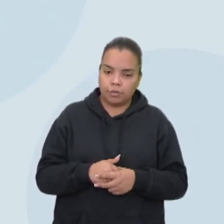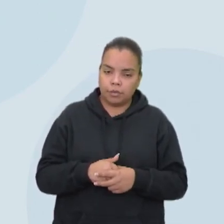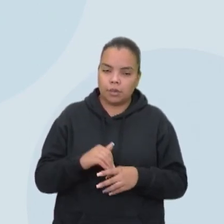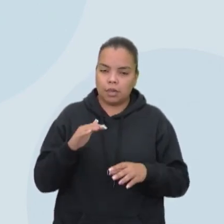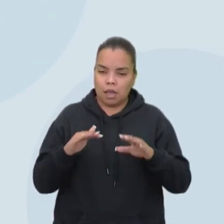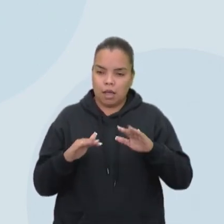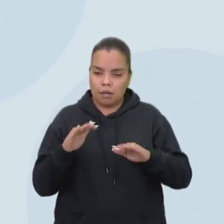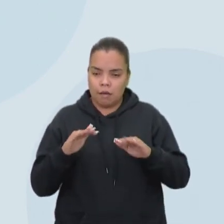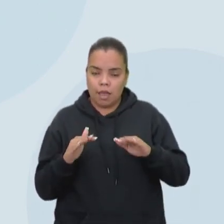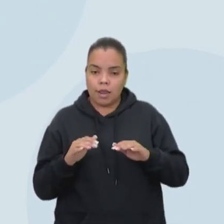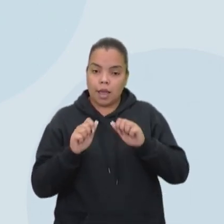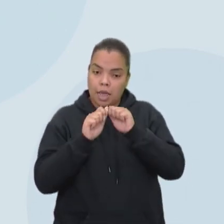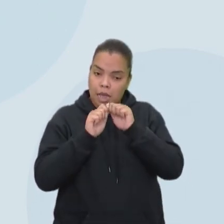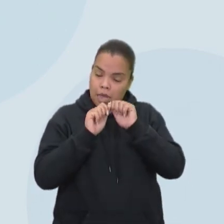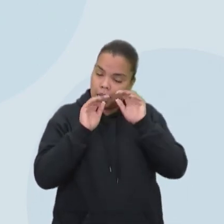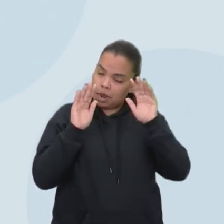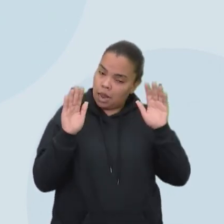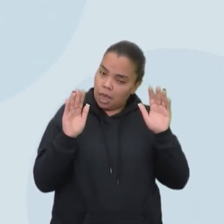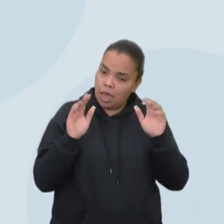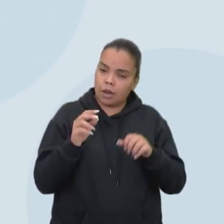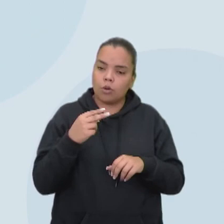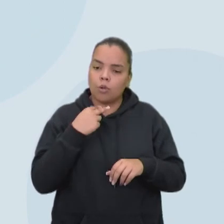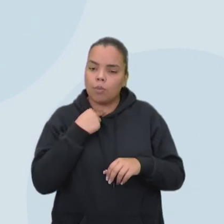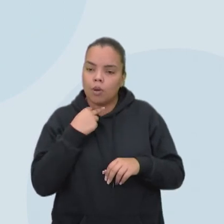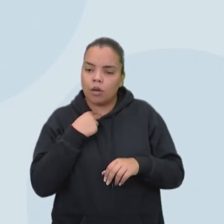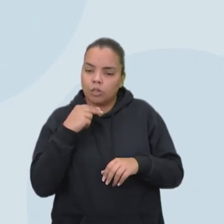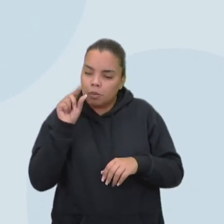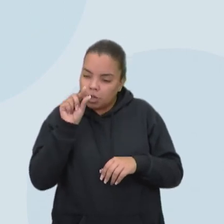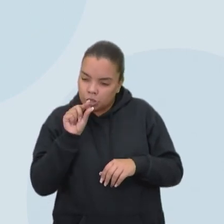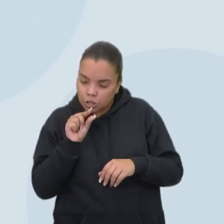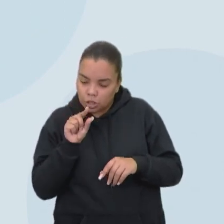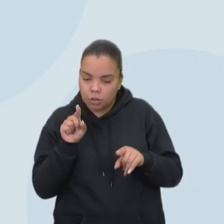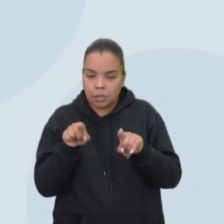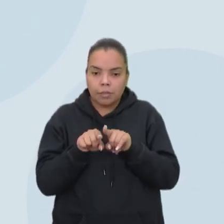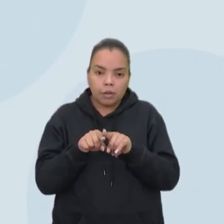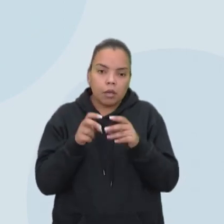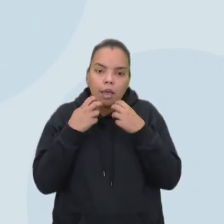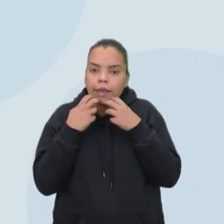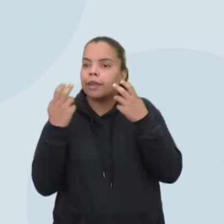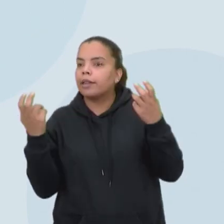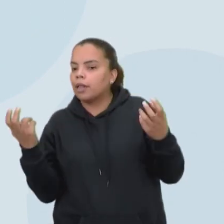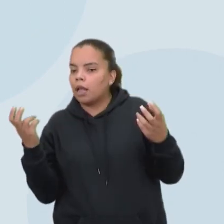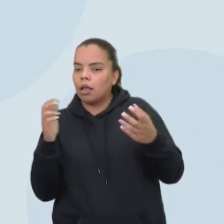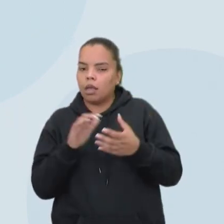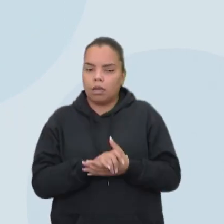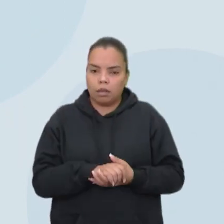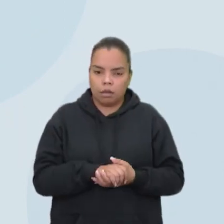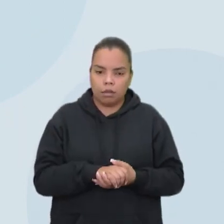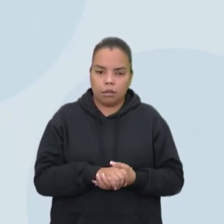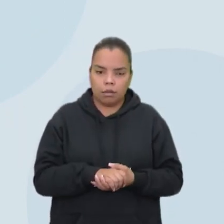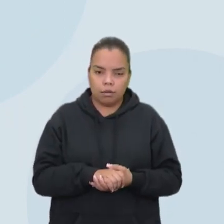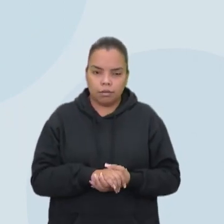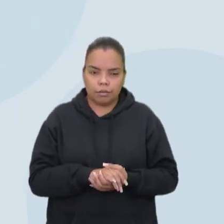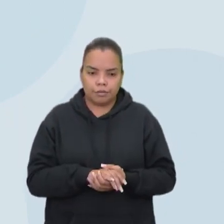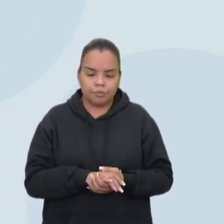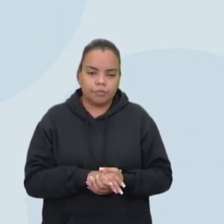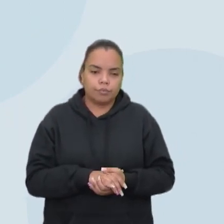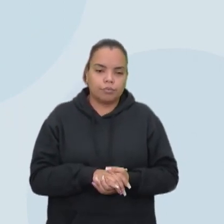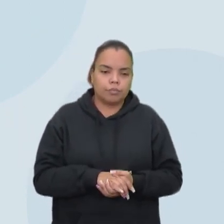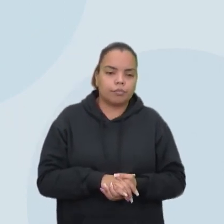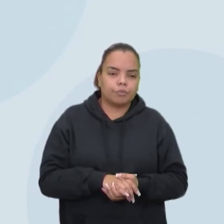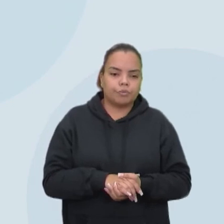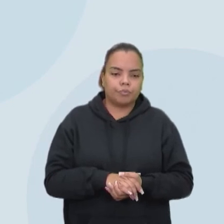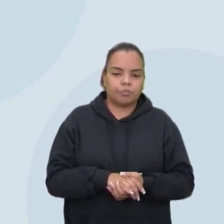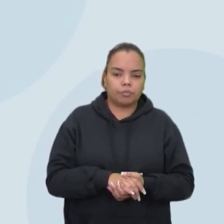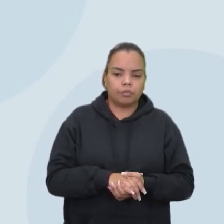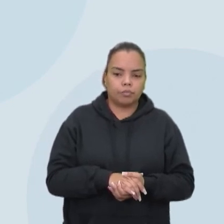pausado, claro, né? Você não pode nem falar muito baixo, nem falar muito alto, você não pode falar nem muito acelerado, nem muito devagar, né? Então